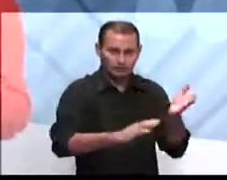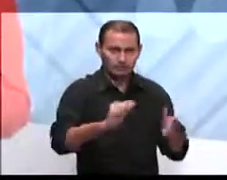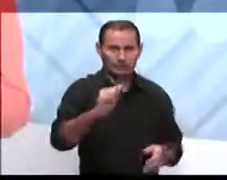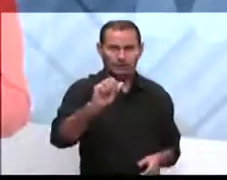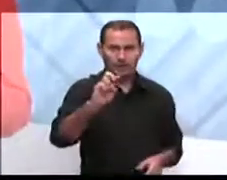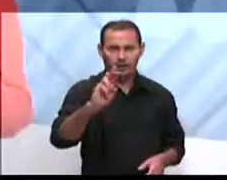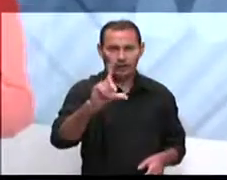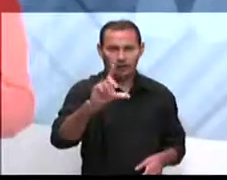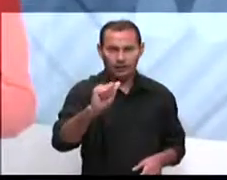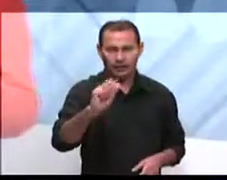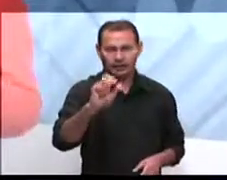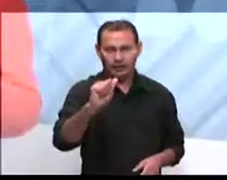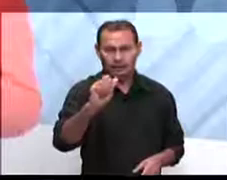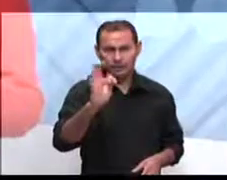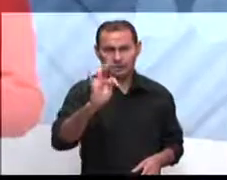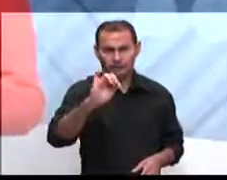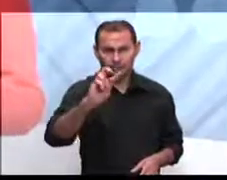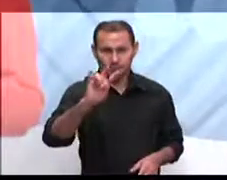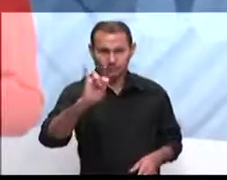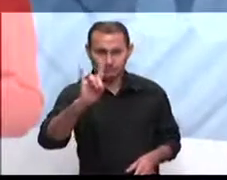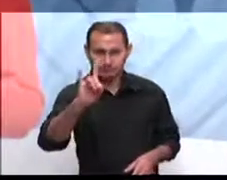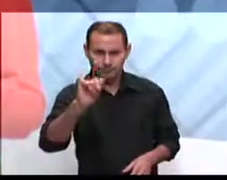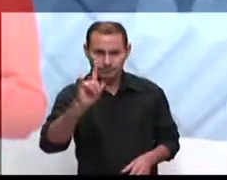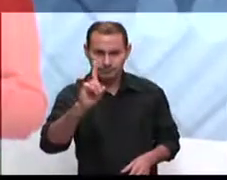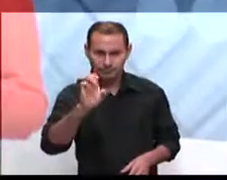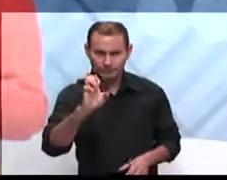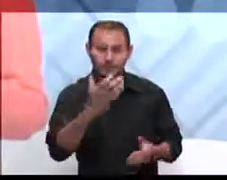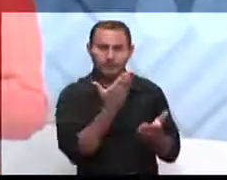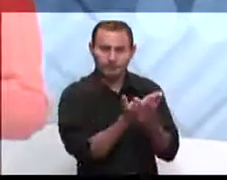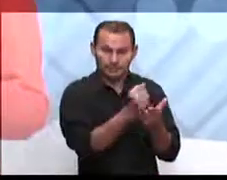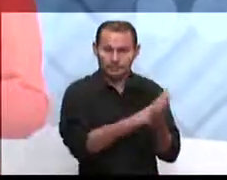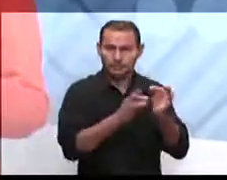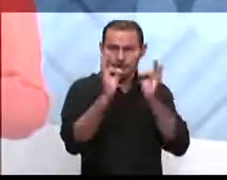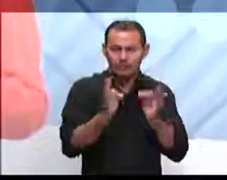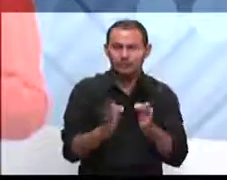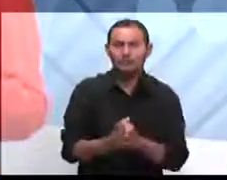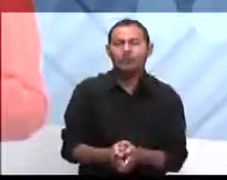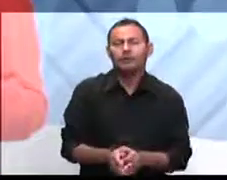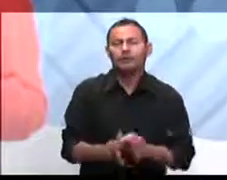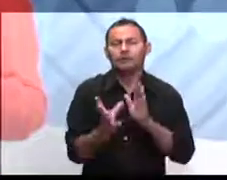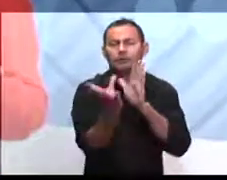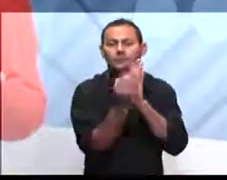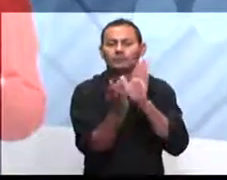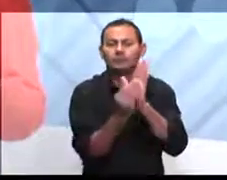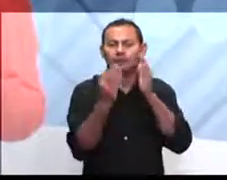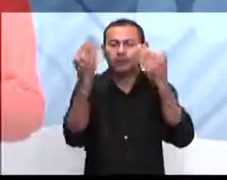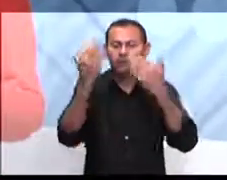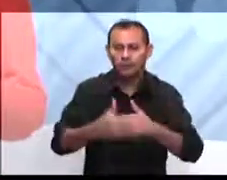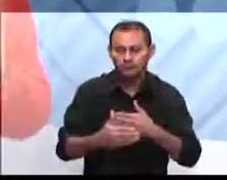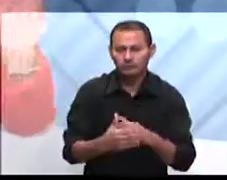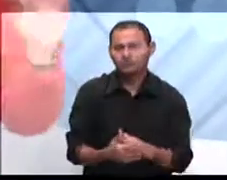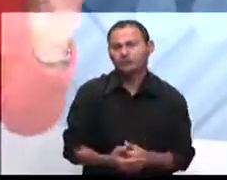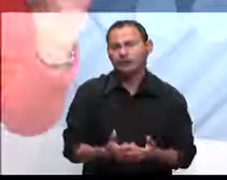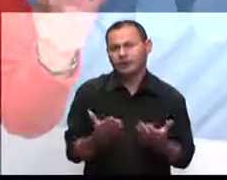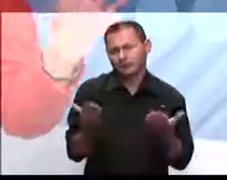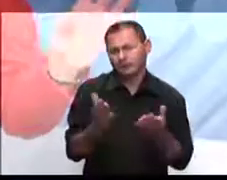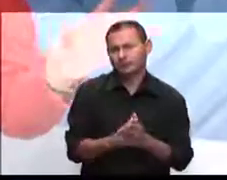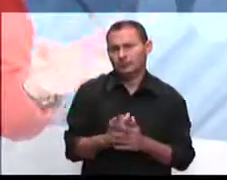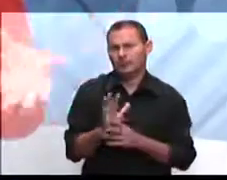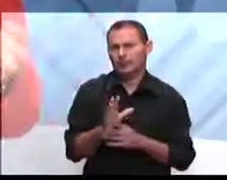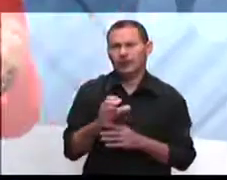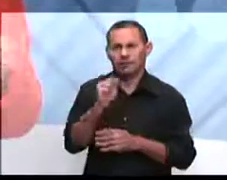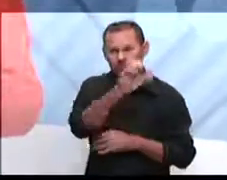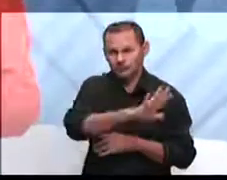que estarei ali online para esclarecer a dúvida de vocês. Quanto ao conteúdo de prova, tá? Assim, vou passar